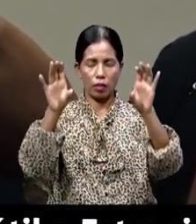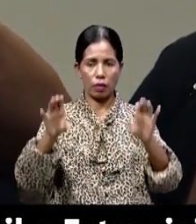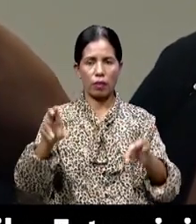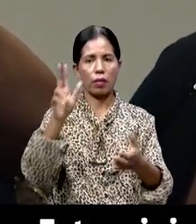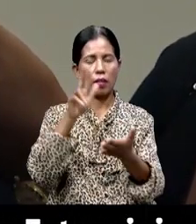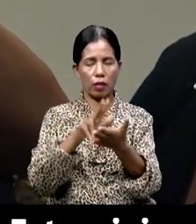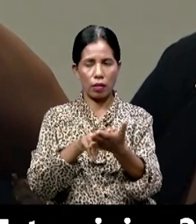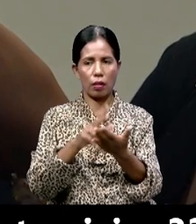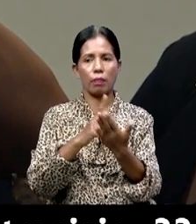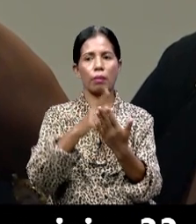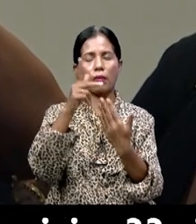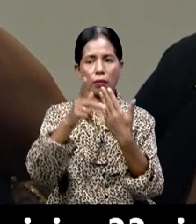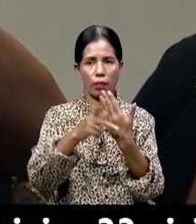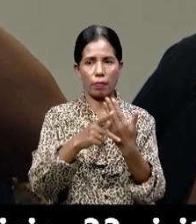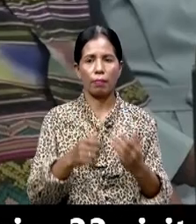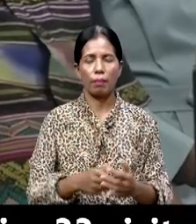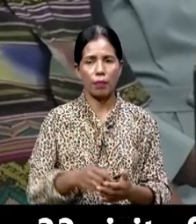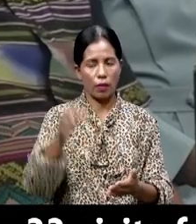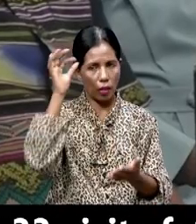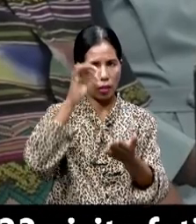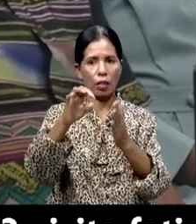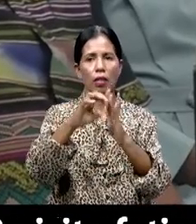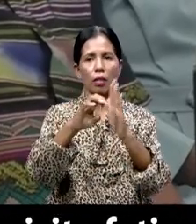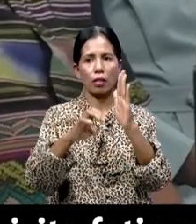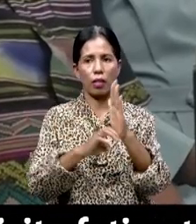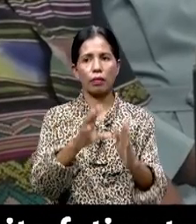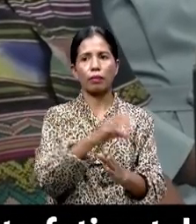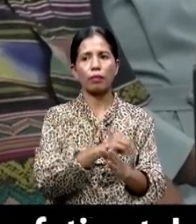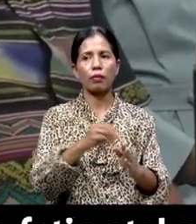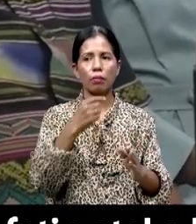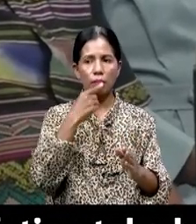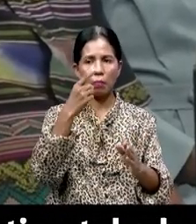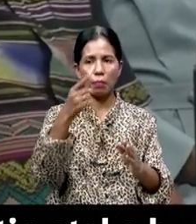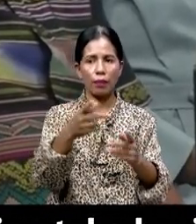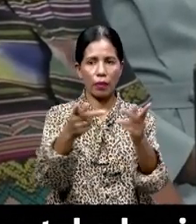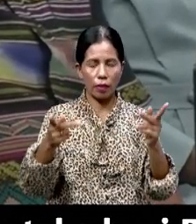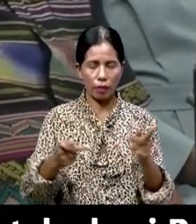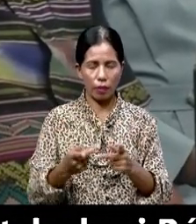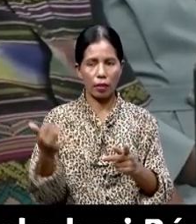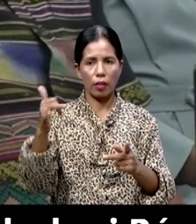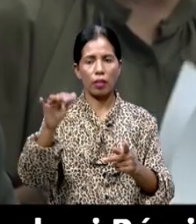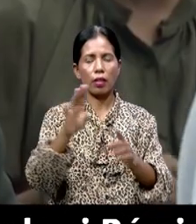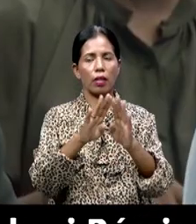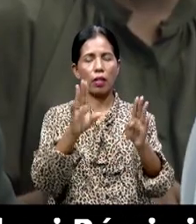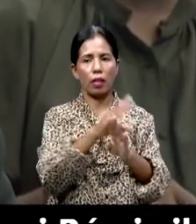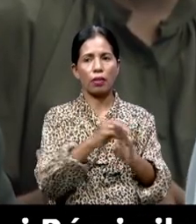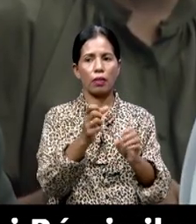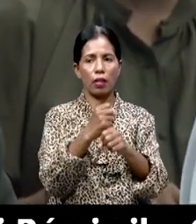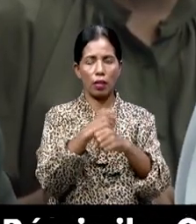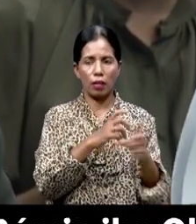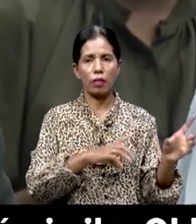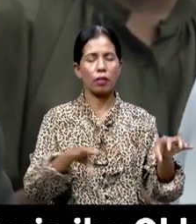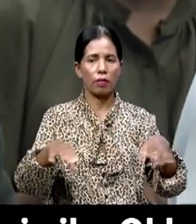acreditação programática. Secretário de Estado de Formação Profissional no Emprego, Hateten, Centro de Formação Cira NB, a tu operacionaliza, né? Precisa